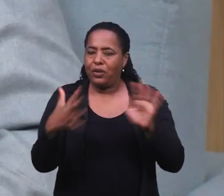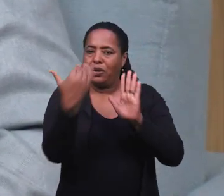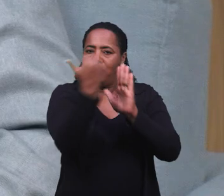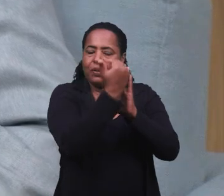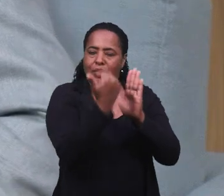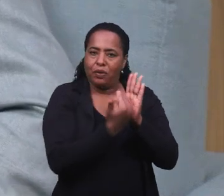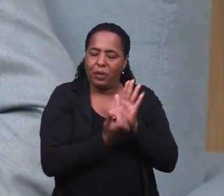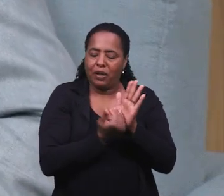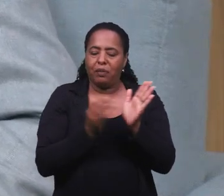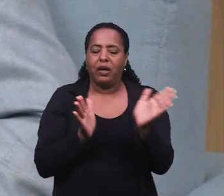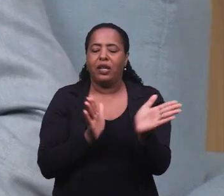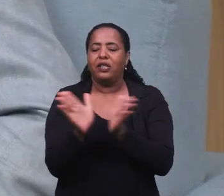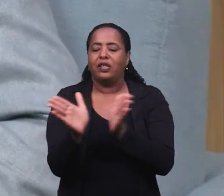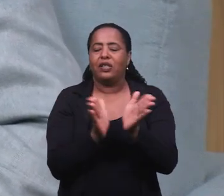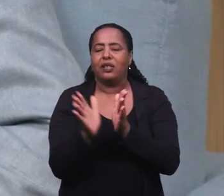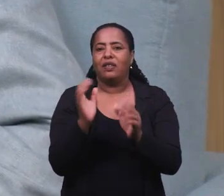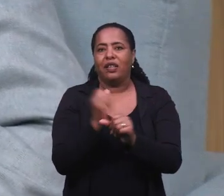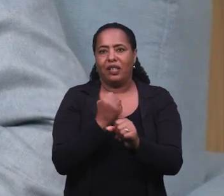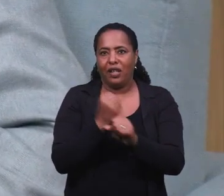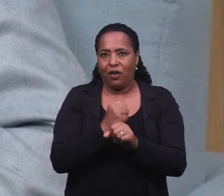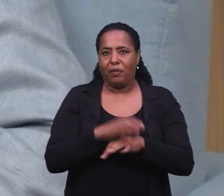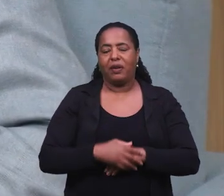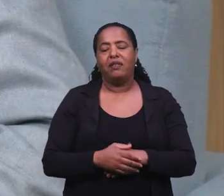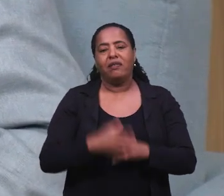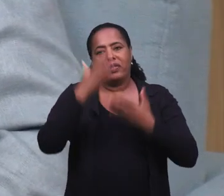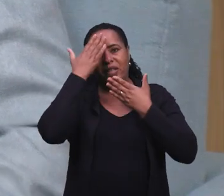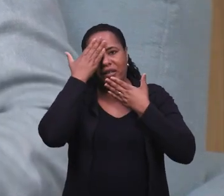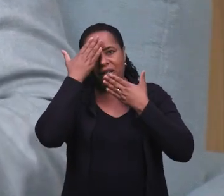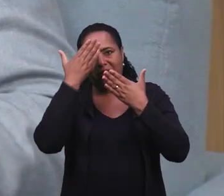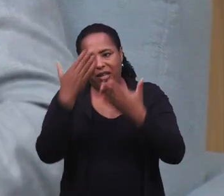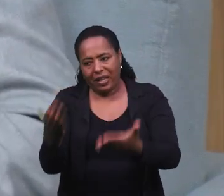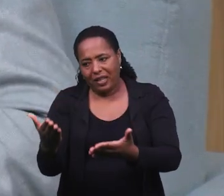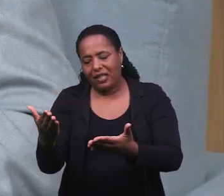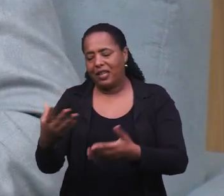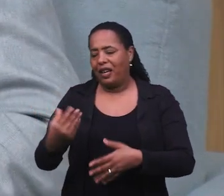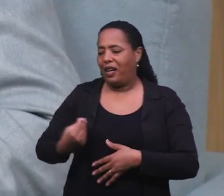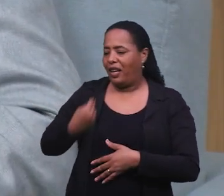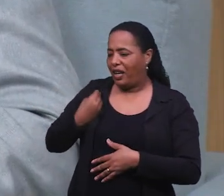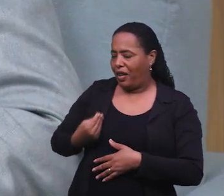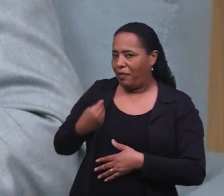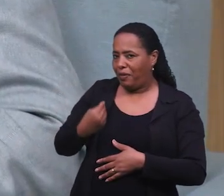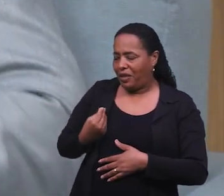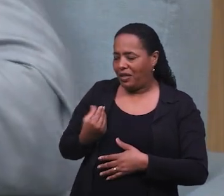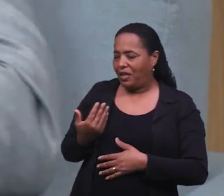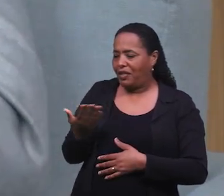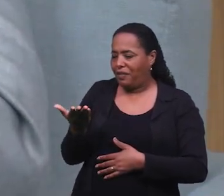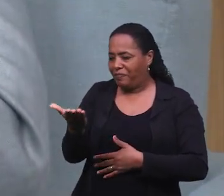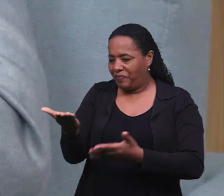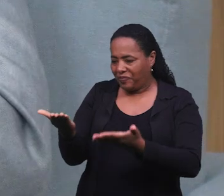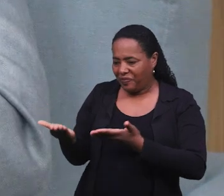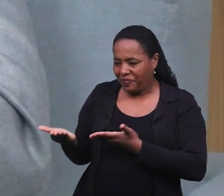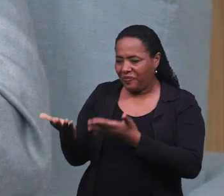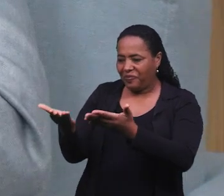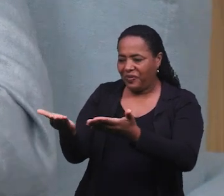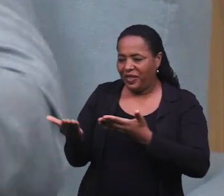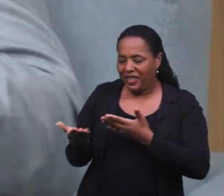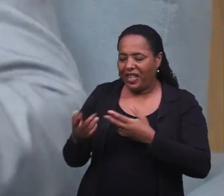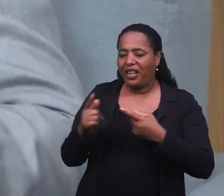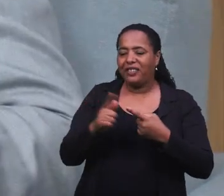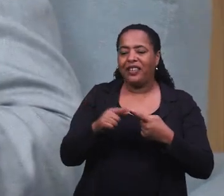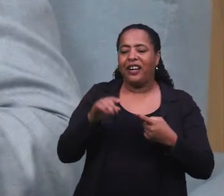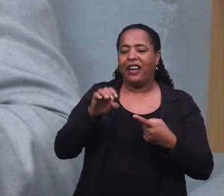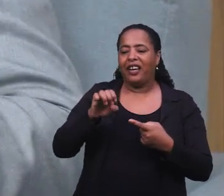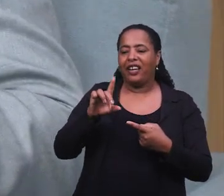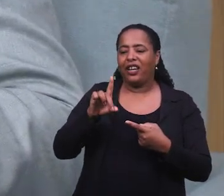programa, onde tratamos aqui do tema acolhimento, tanto no âmbito espiritual como na parte prática de todo o trabalho que